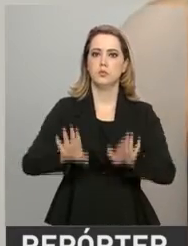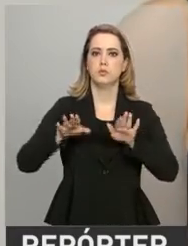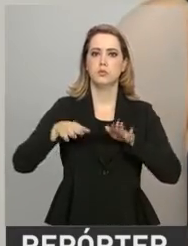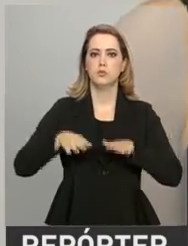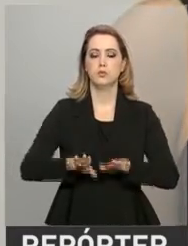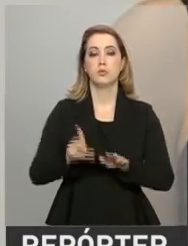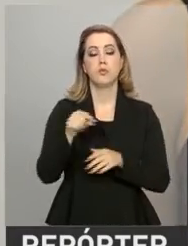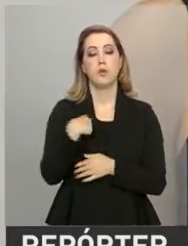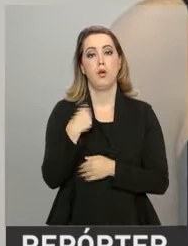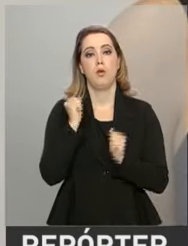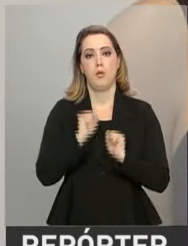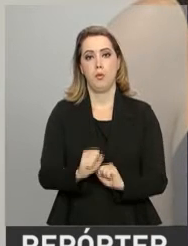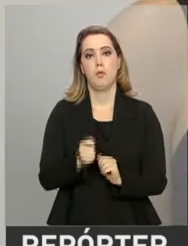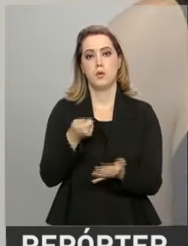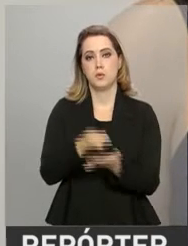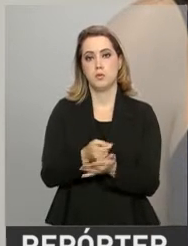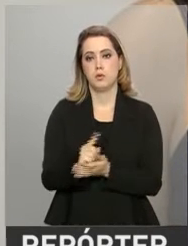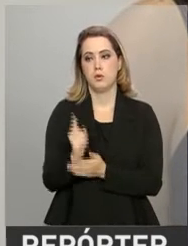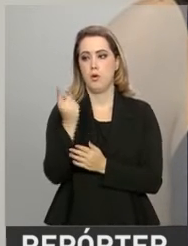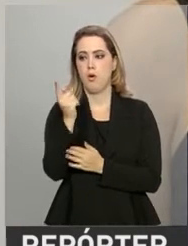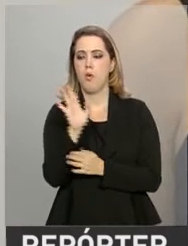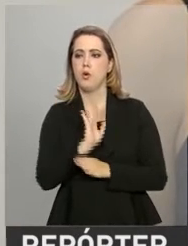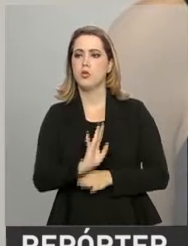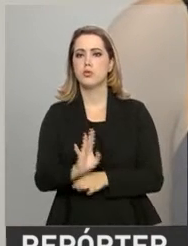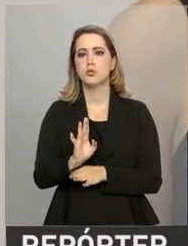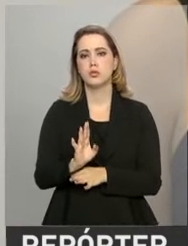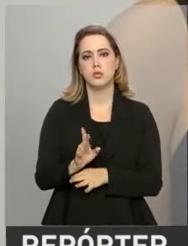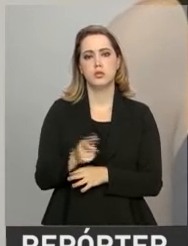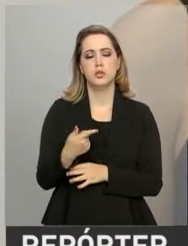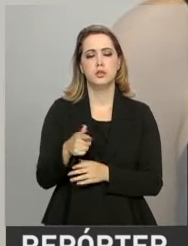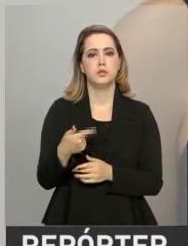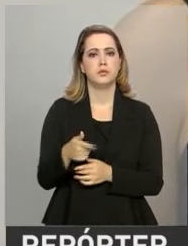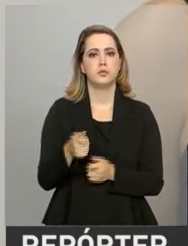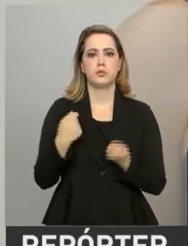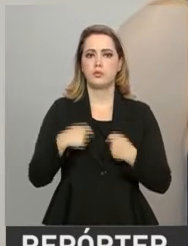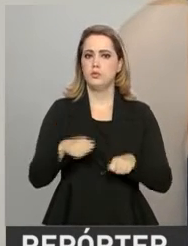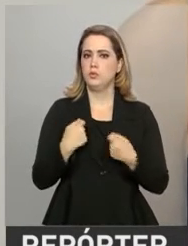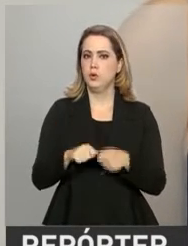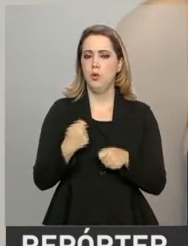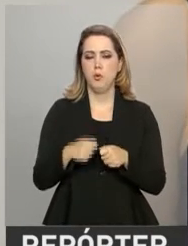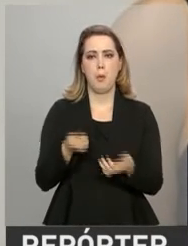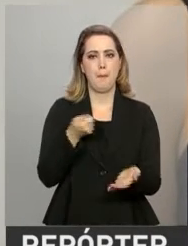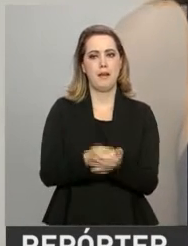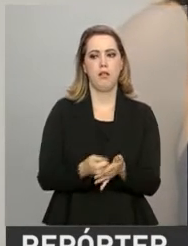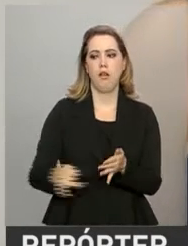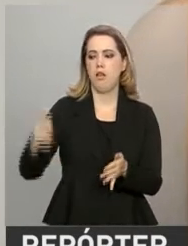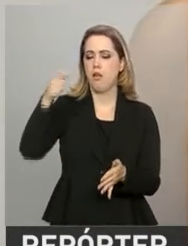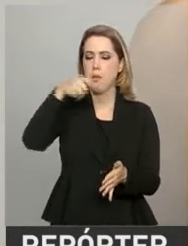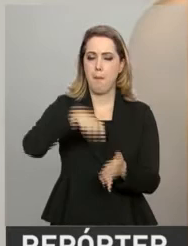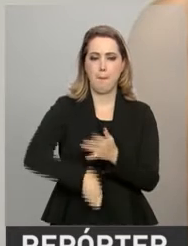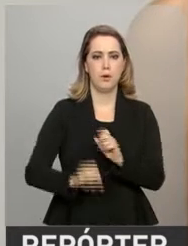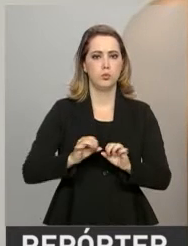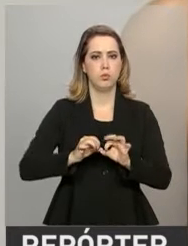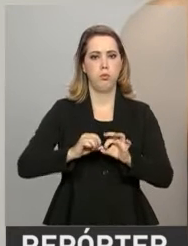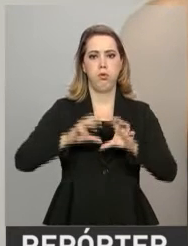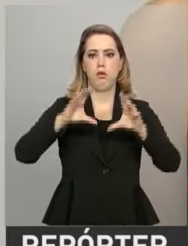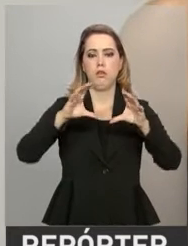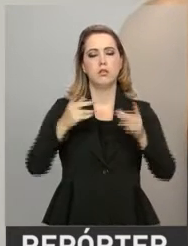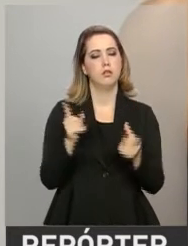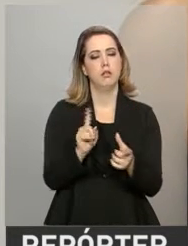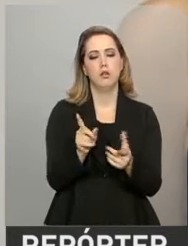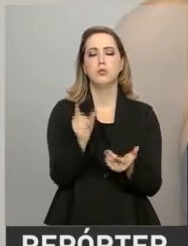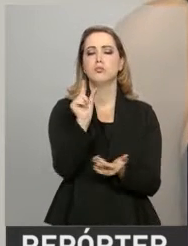funcionário que que pode me ajudar não preciso pagar os encargos muito altos em carga menor e